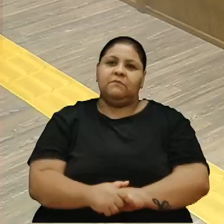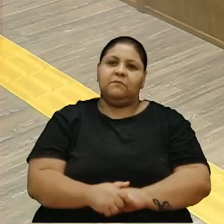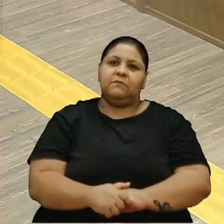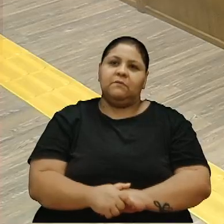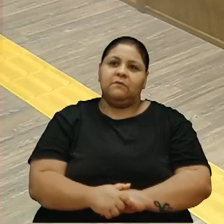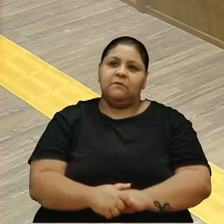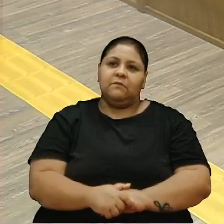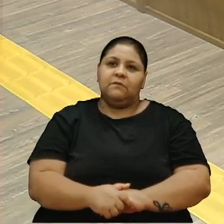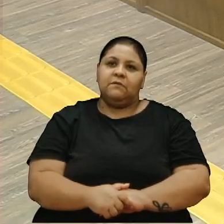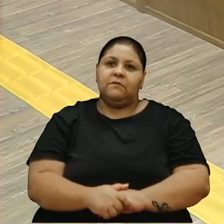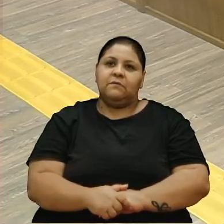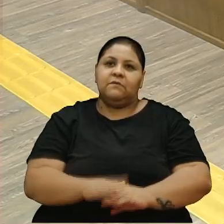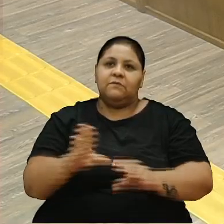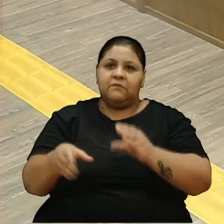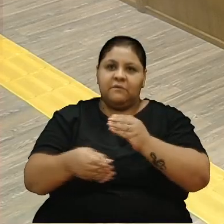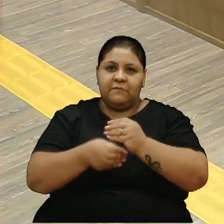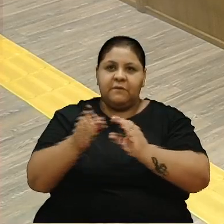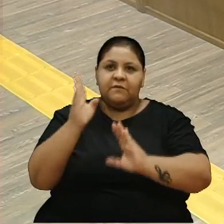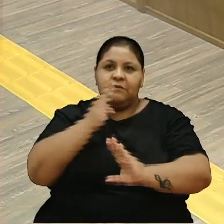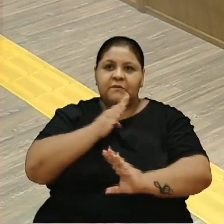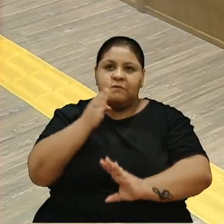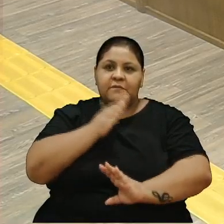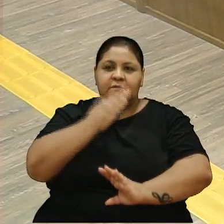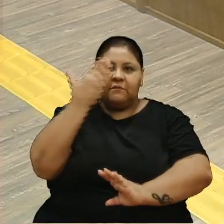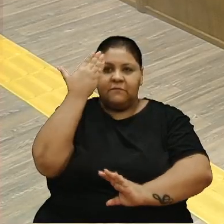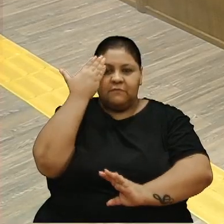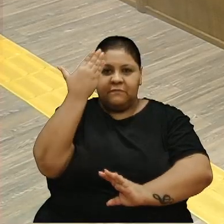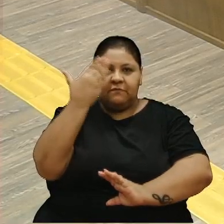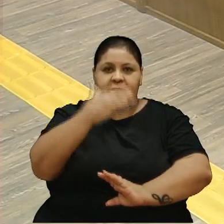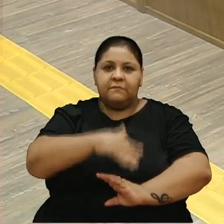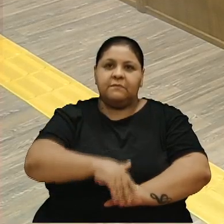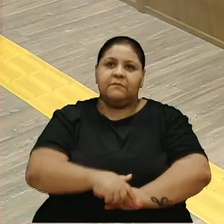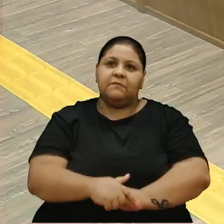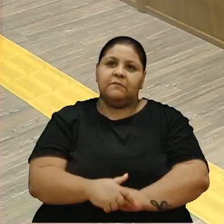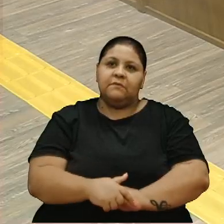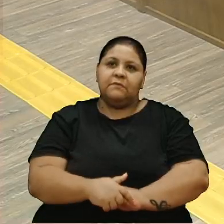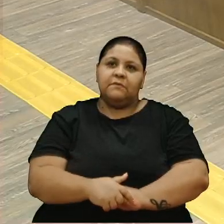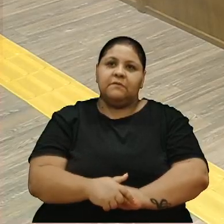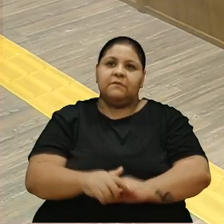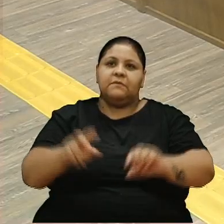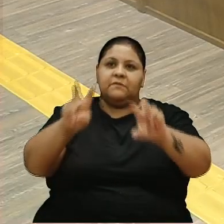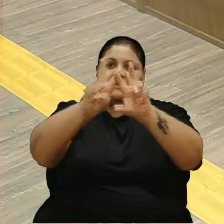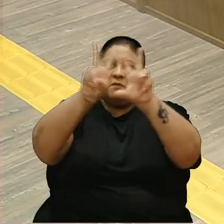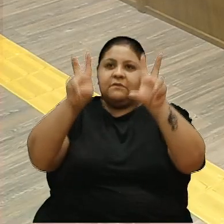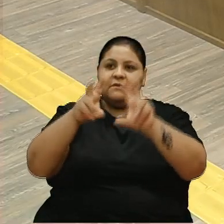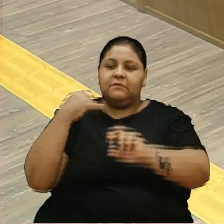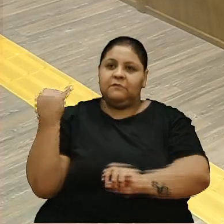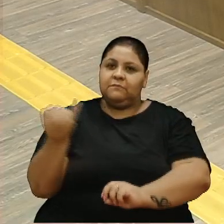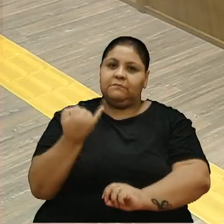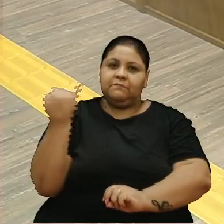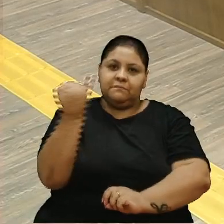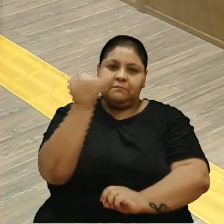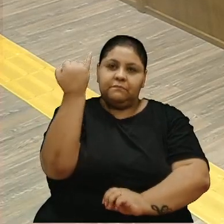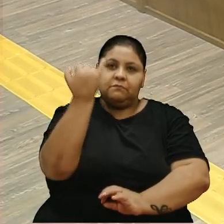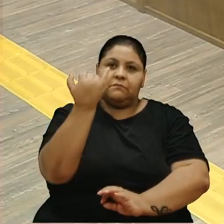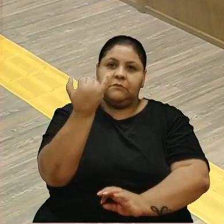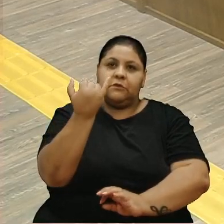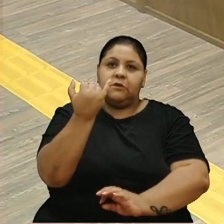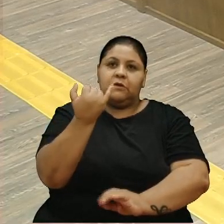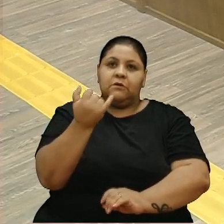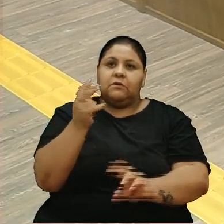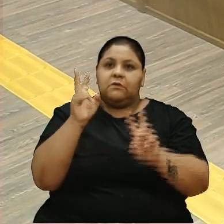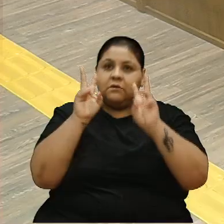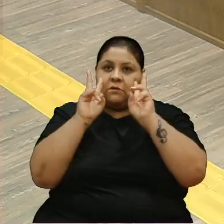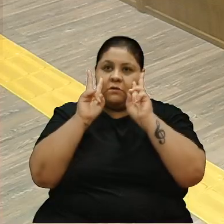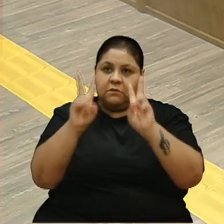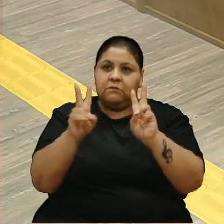De imediato, vereador Andressa. Obrigada, vereador Cláudio. Esse tema ele é importantíssimo. Eu veria